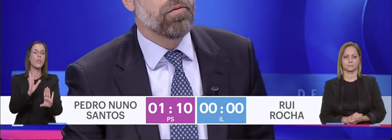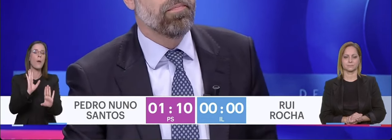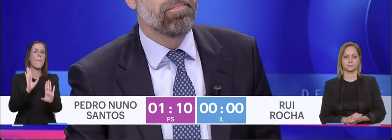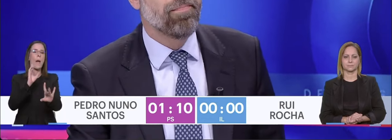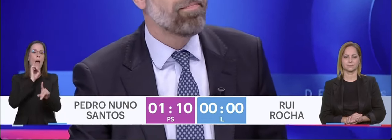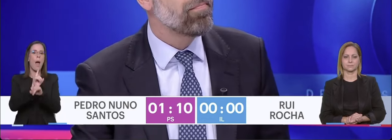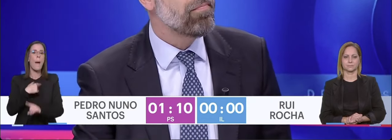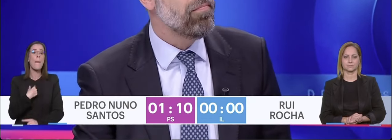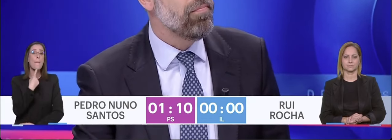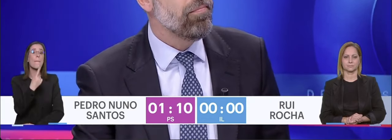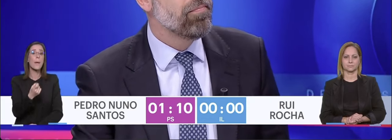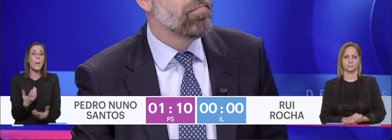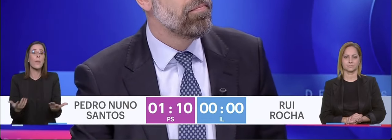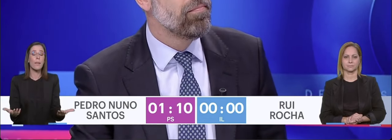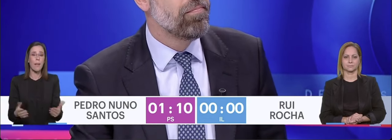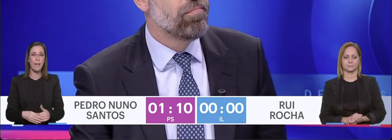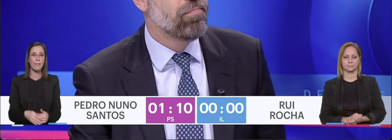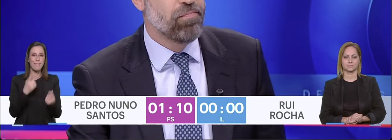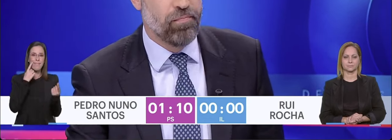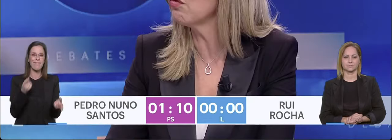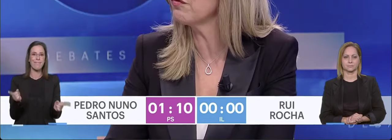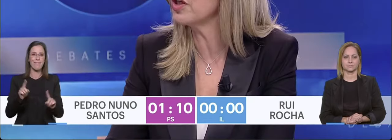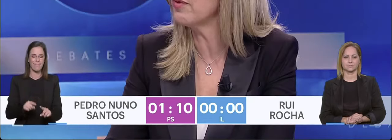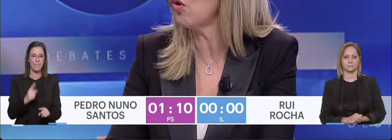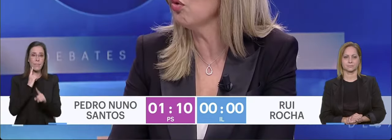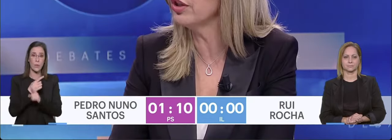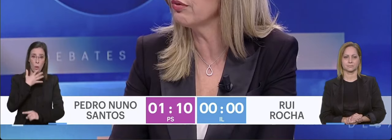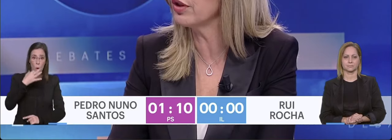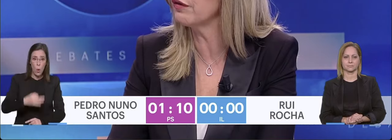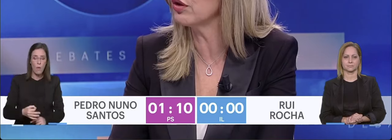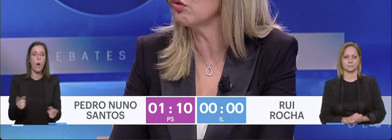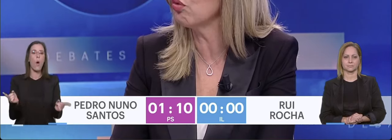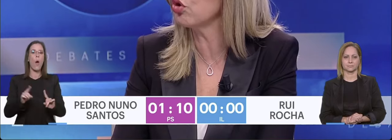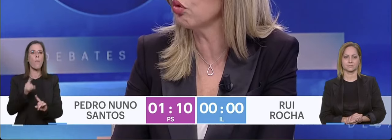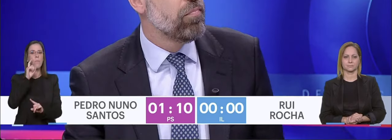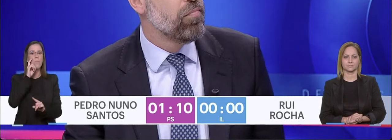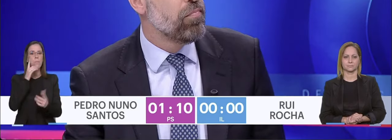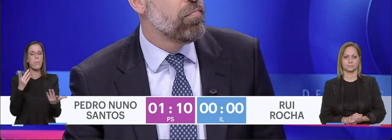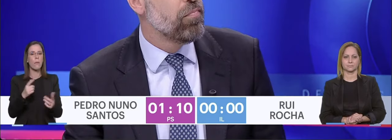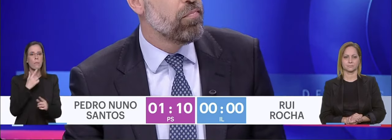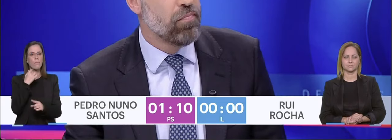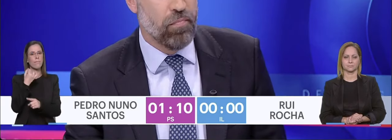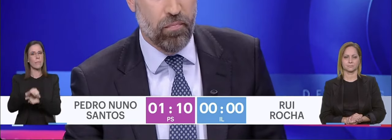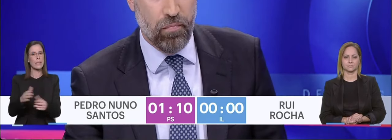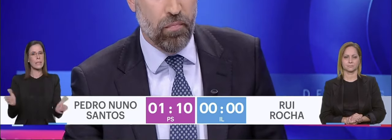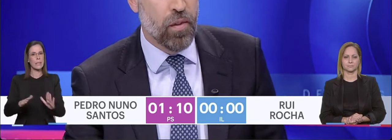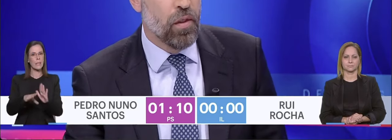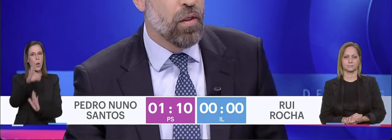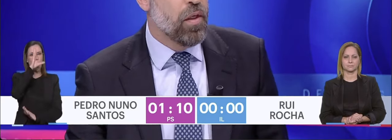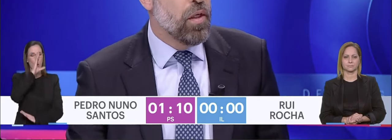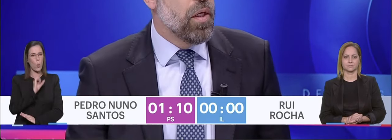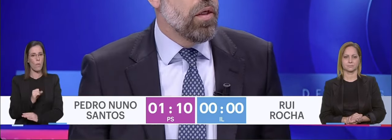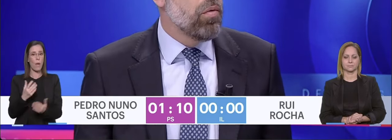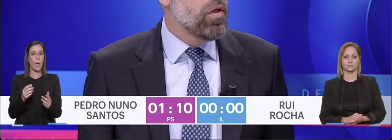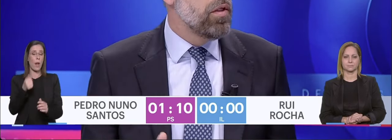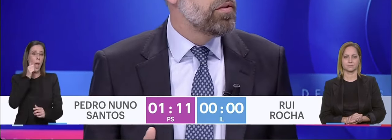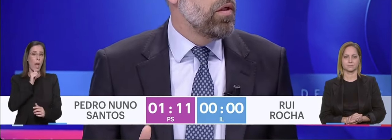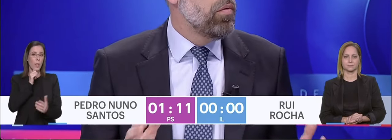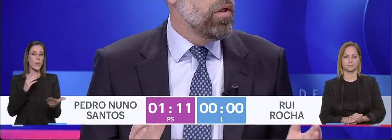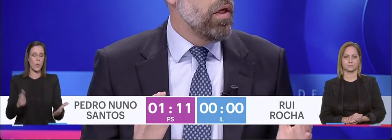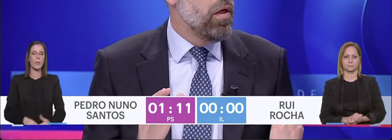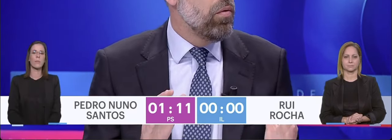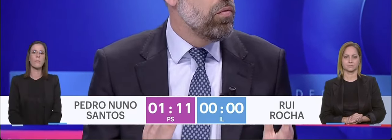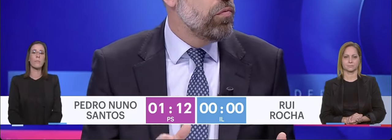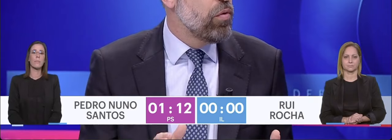forma em relação à minha pergunta volto a fazê-la confirma ou não que defende o chumbo do governo de José Manuel piro eu em